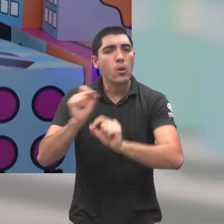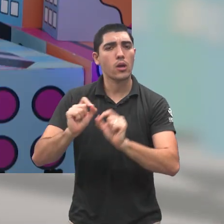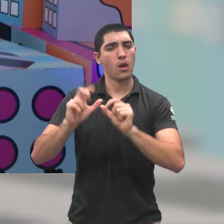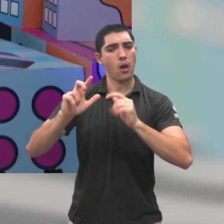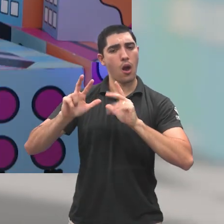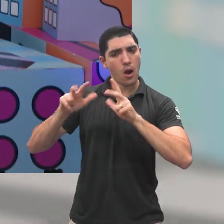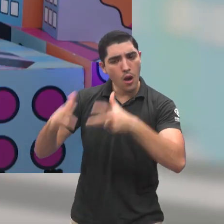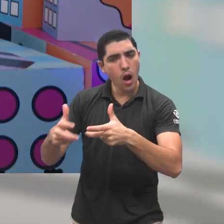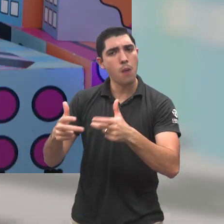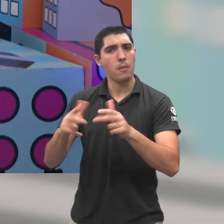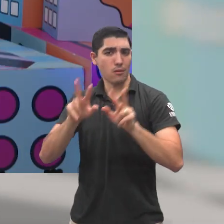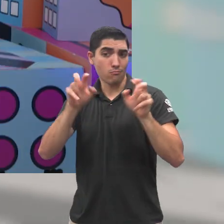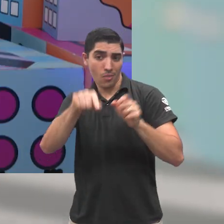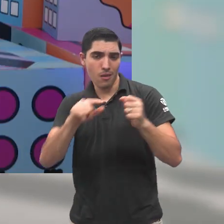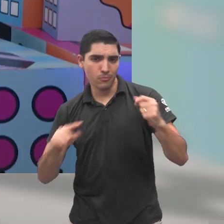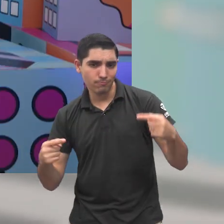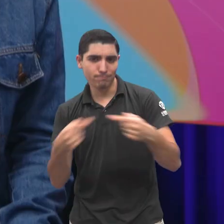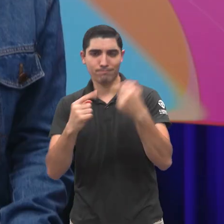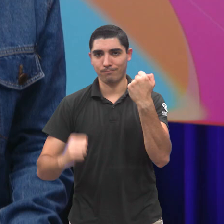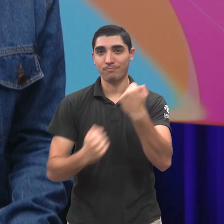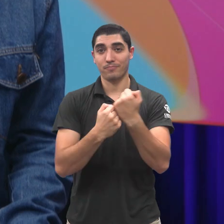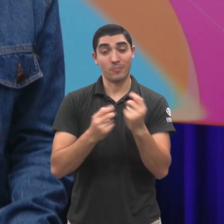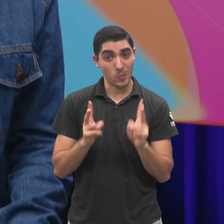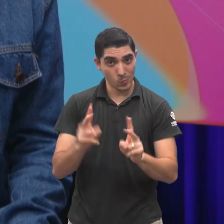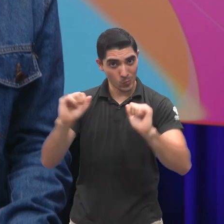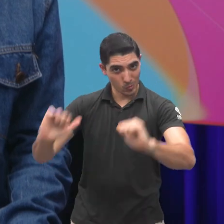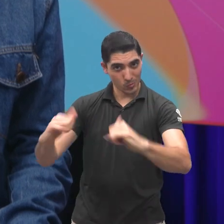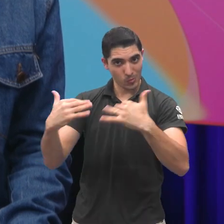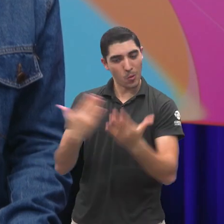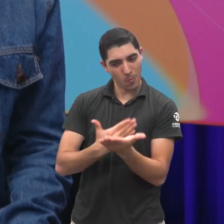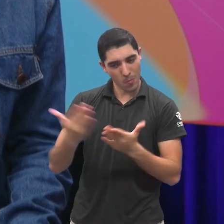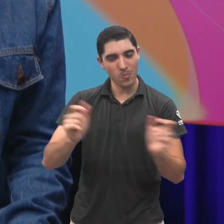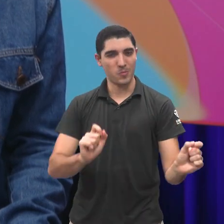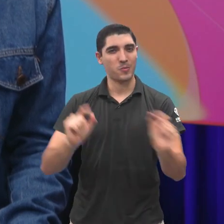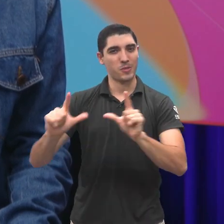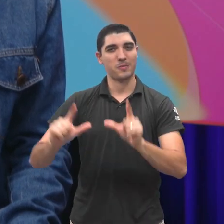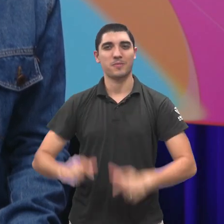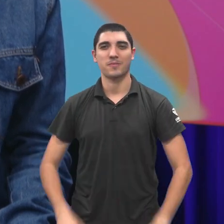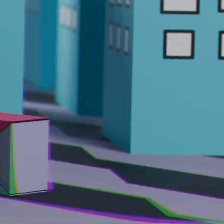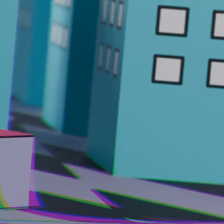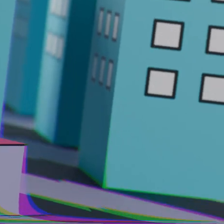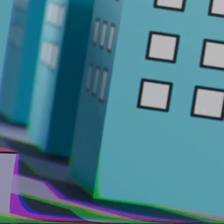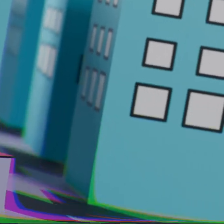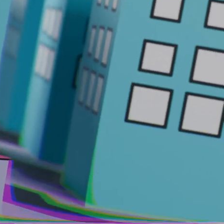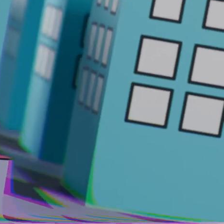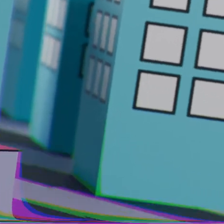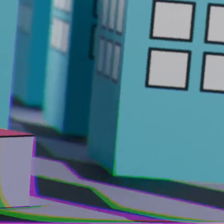da Câmara Municipal que apoiam esse tema. Então fica com a gente, porque o Tá Ligado já começou.